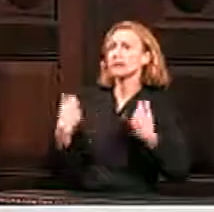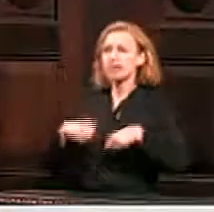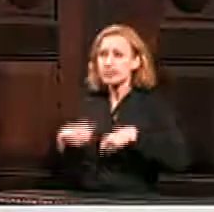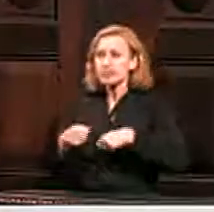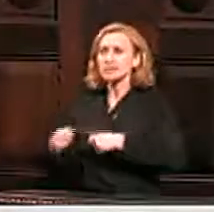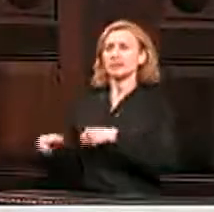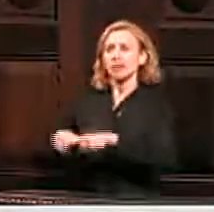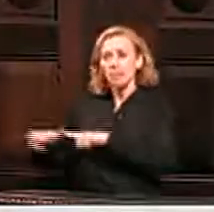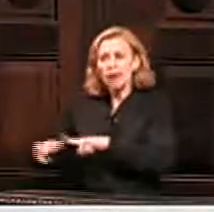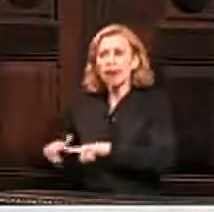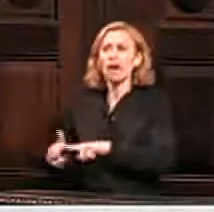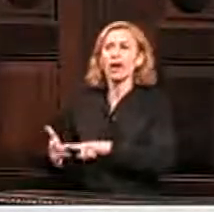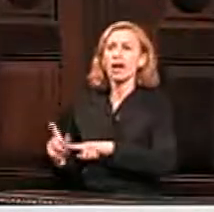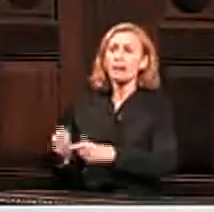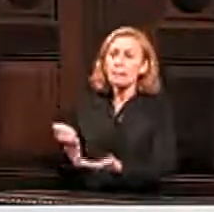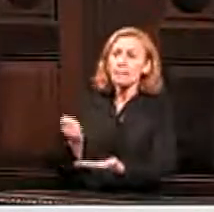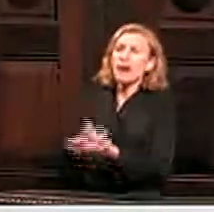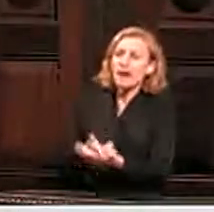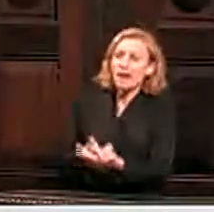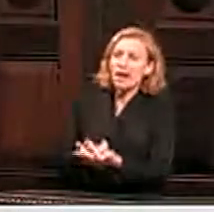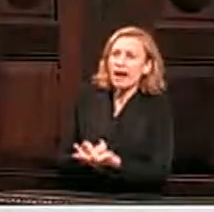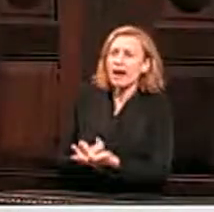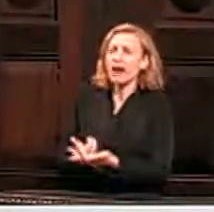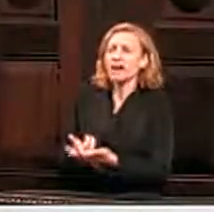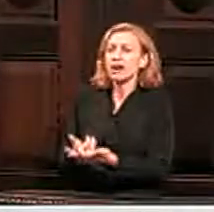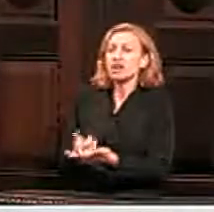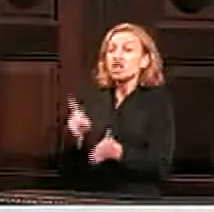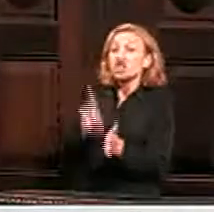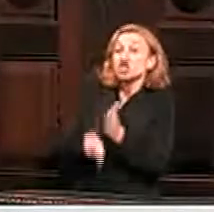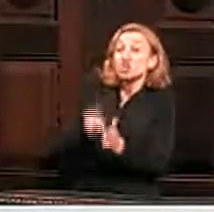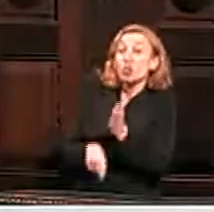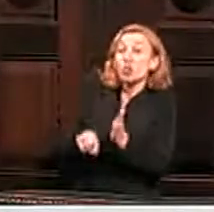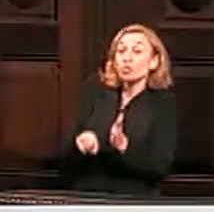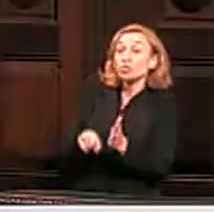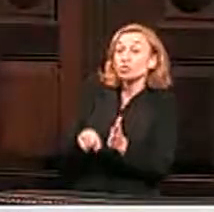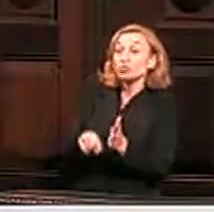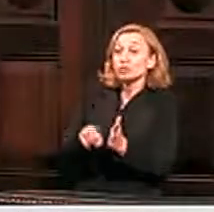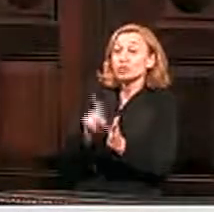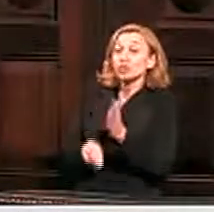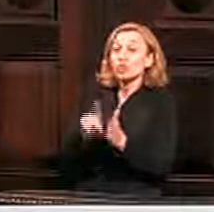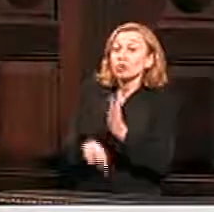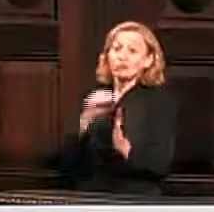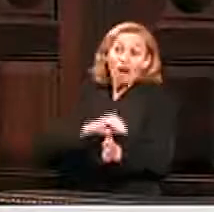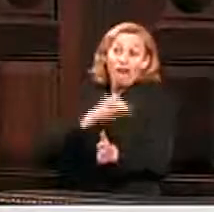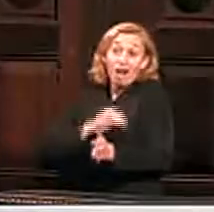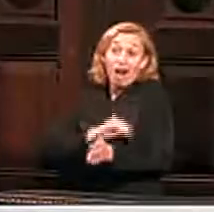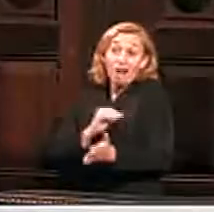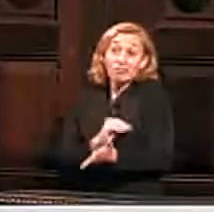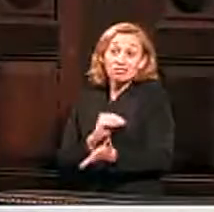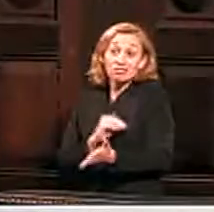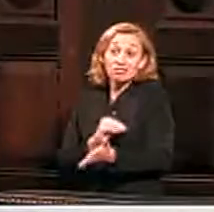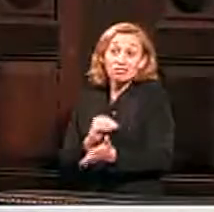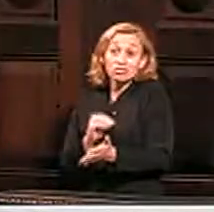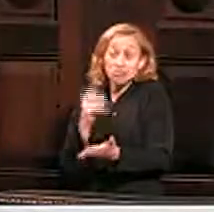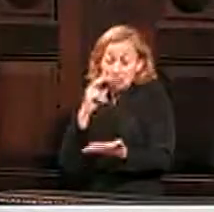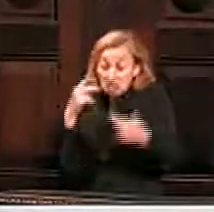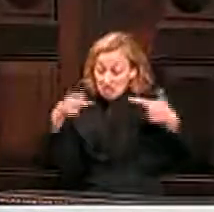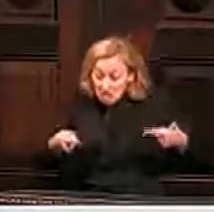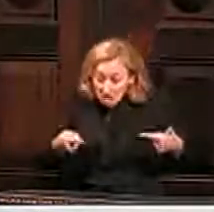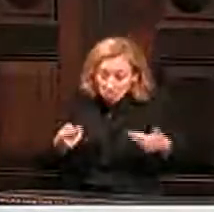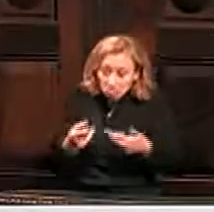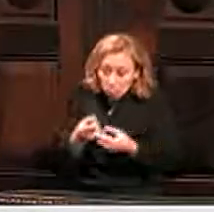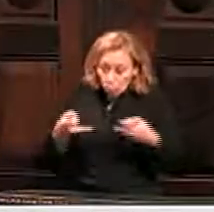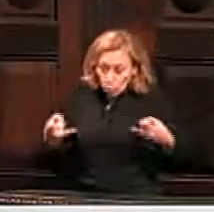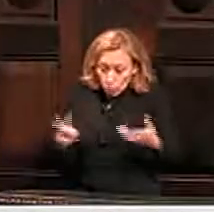remunerado, e na medida que essa remuneração deixa de existir, automaticamente a atividade vai para o